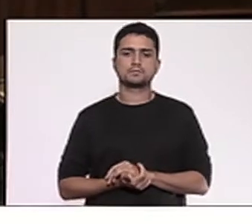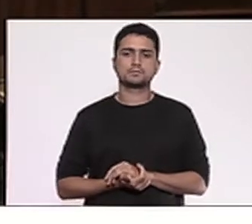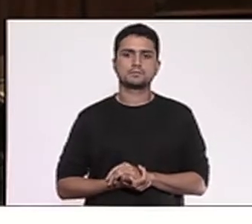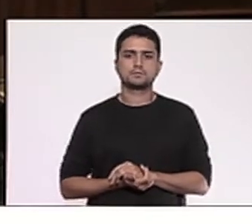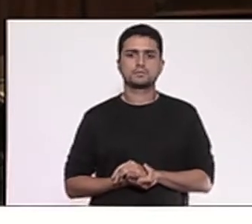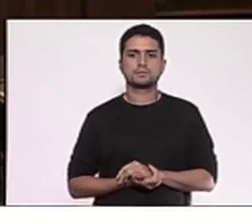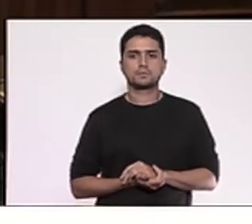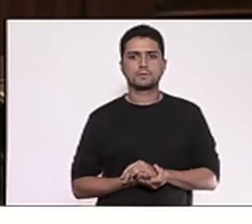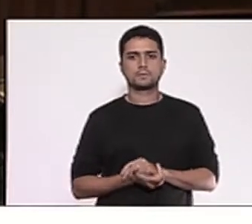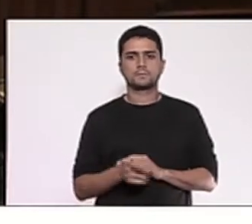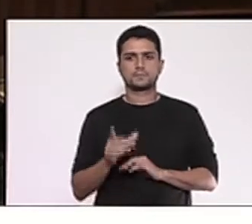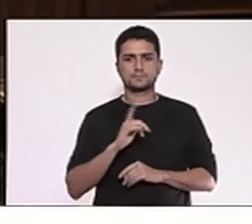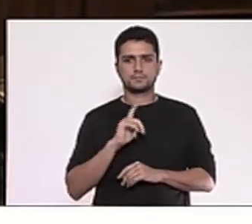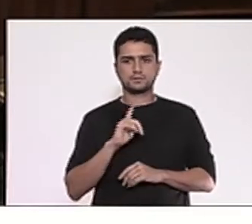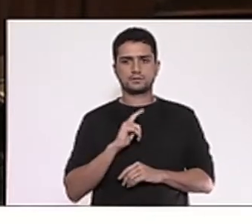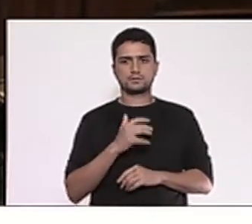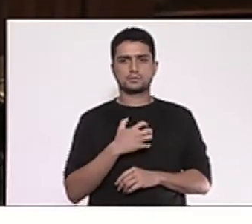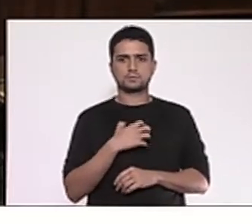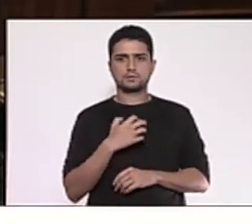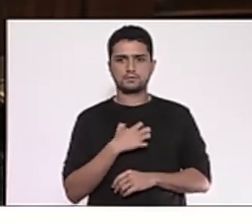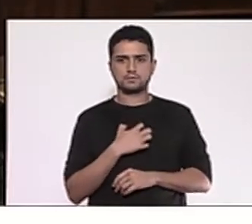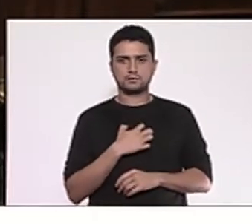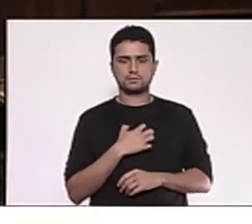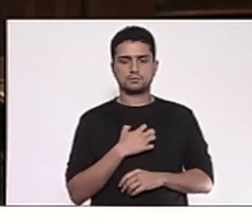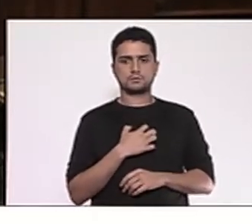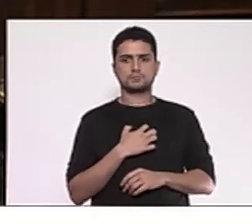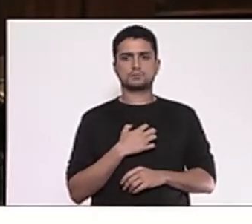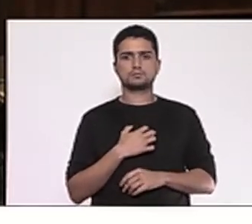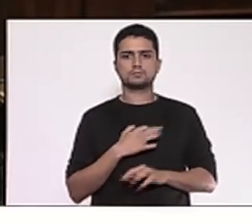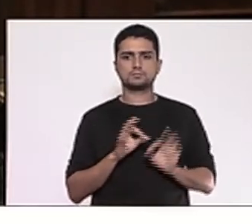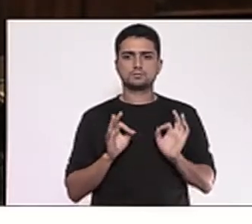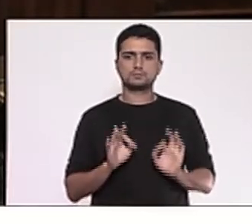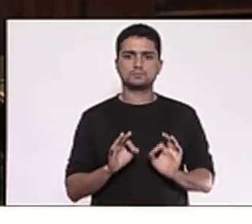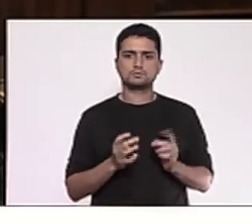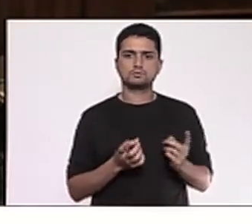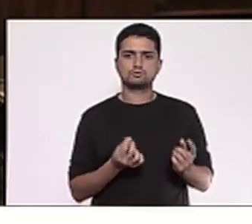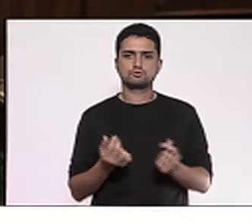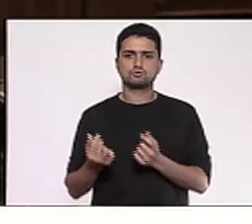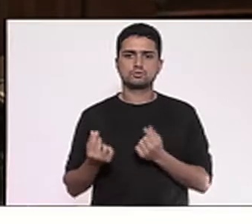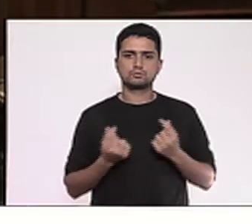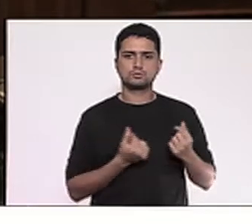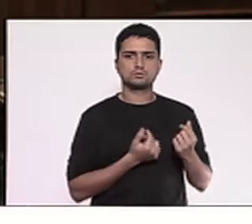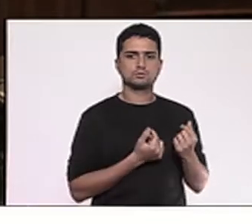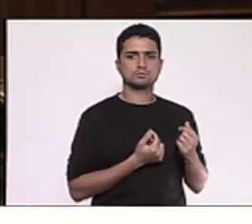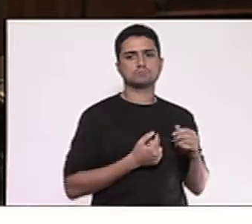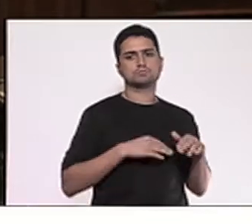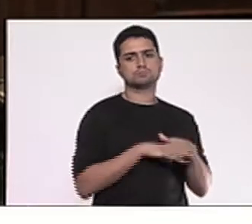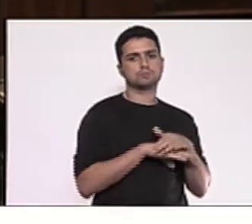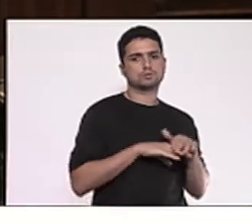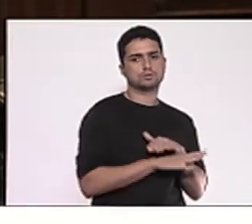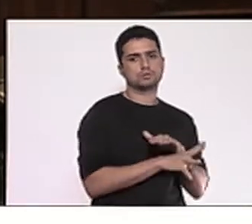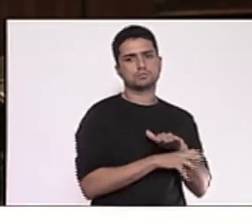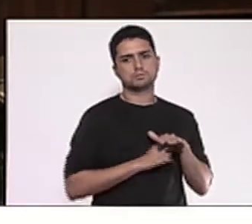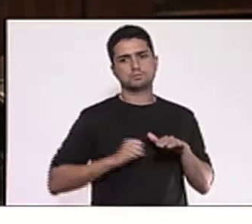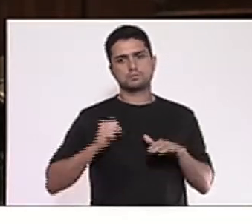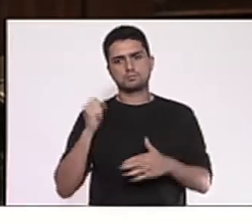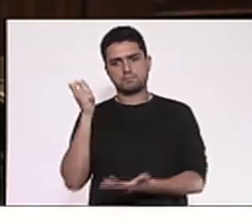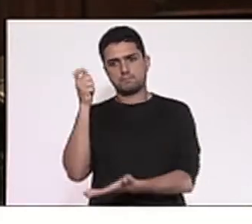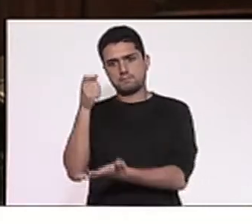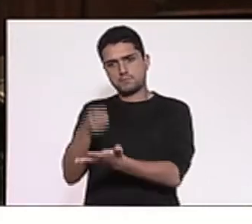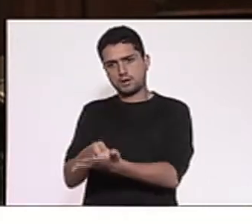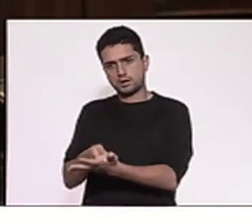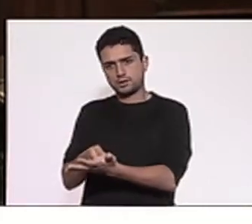de forma tangível, com dinheiro saindo dos cofres do Estado para pagar a despesa de saúde, talvez esse percentual